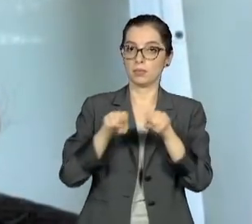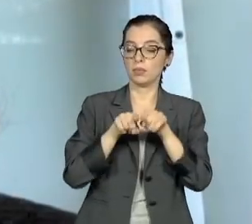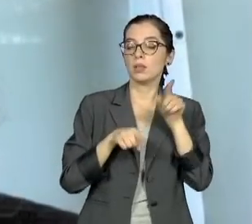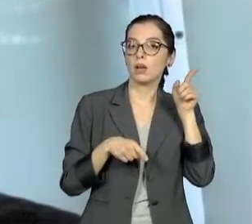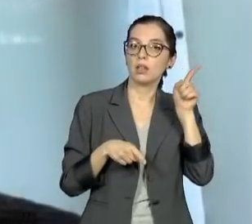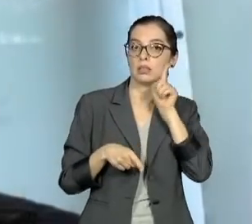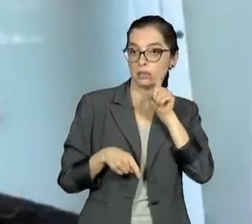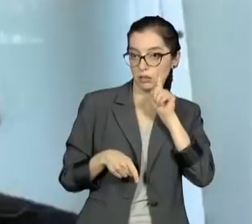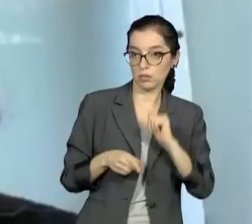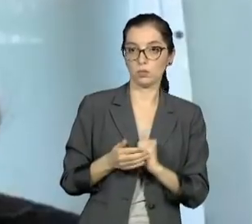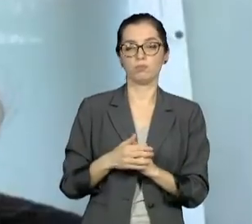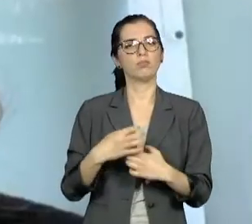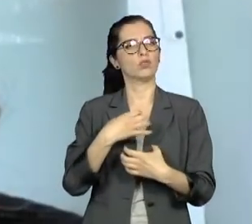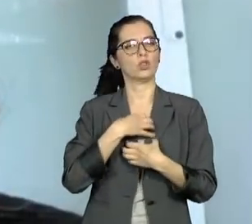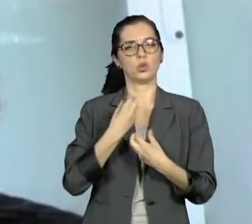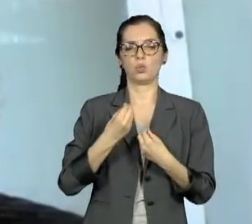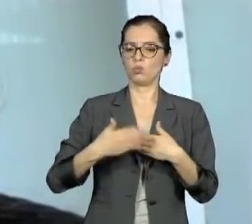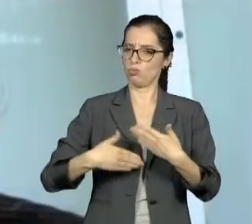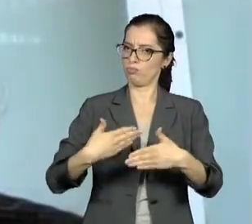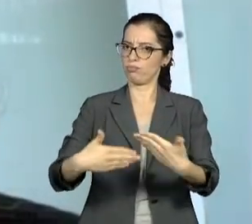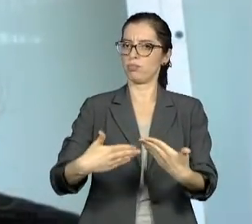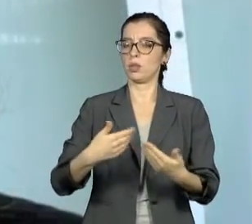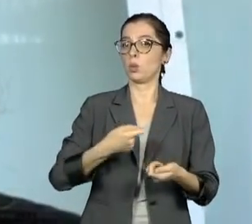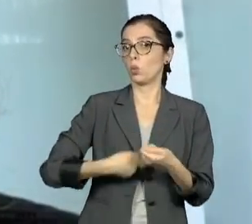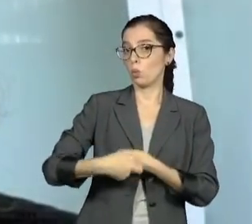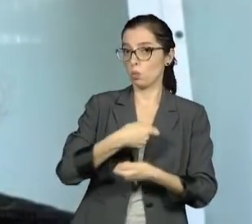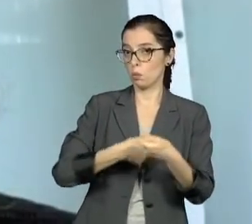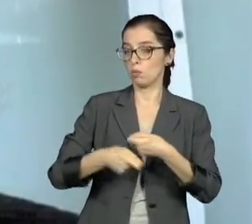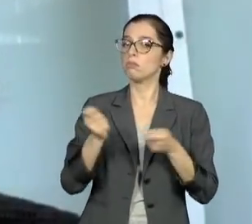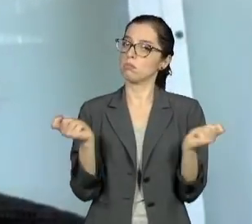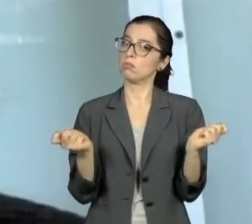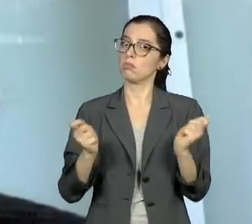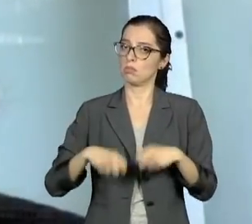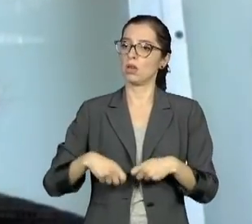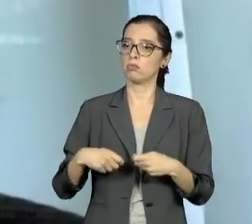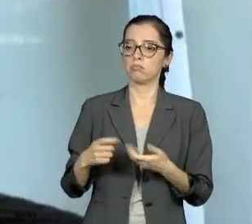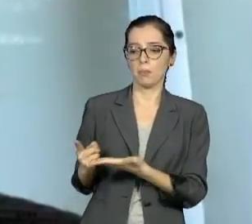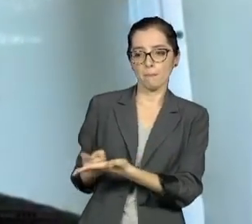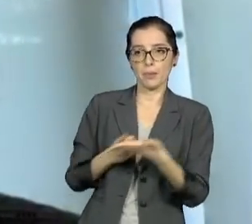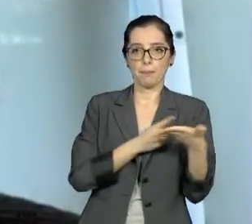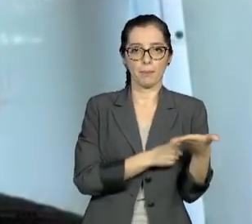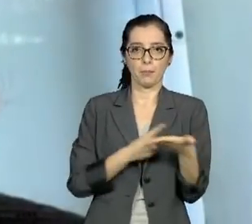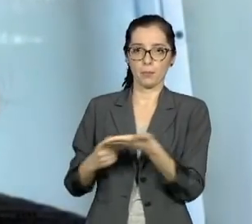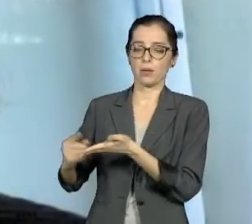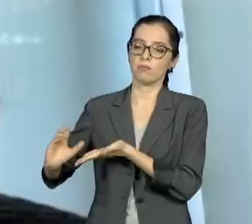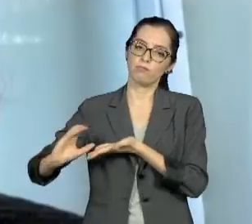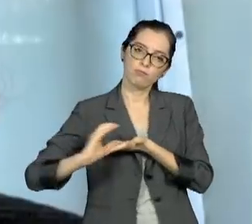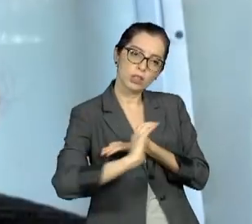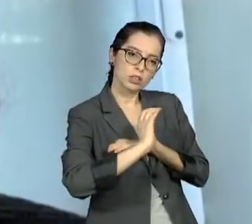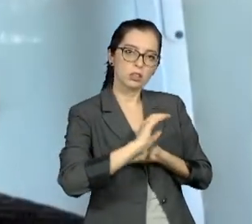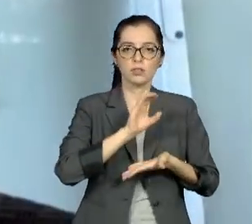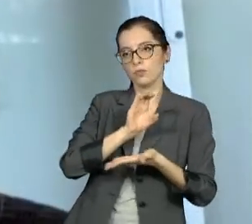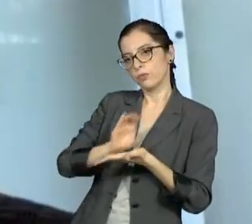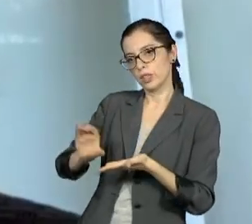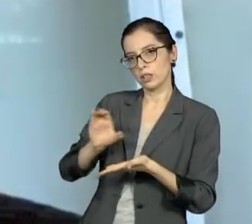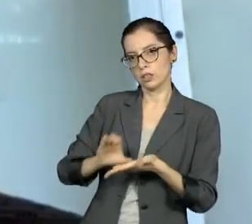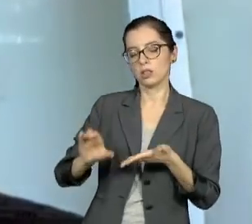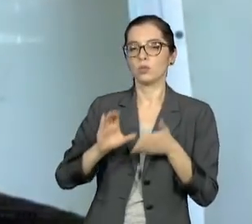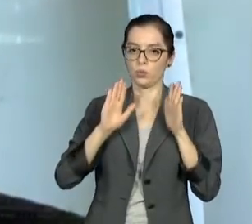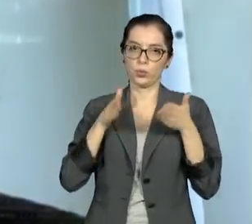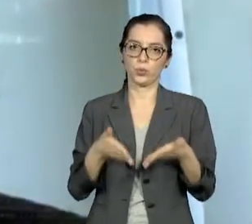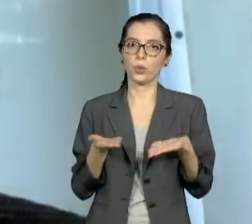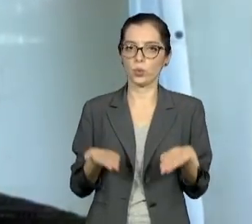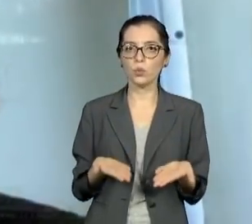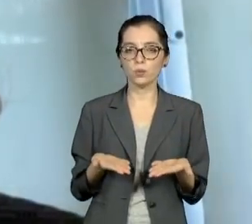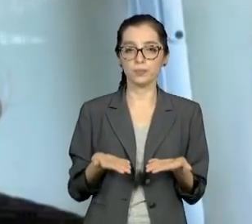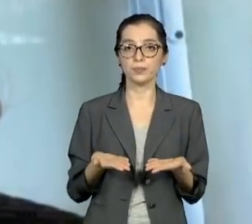condições para o desenvolvimento dos negócios, possibilitar uma agenda de comércio e de investimento que seja mais ambiciosa entre os nossos